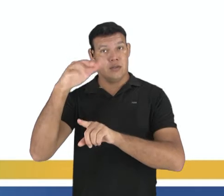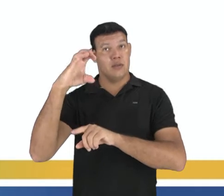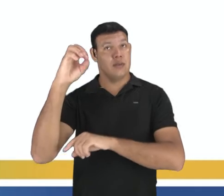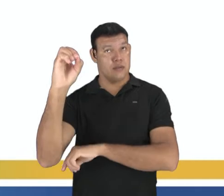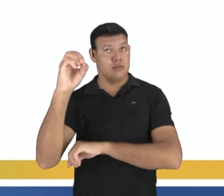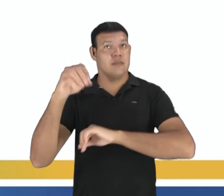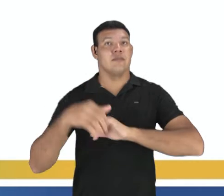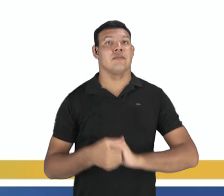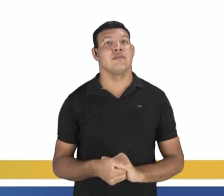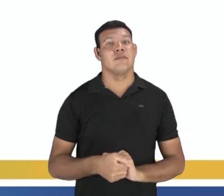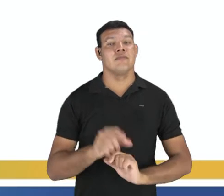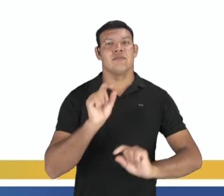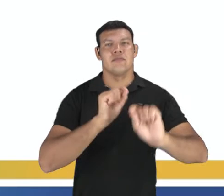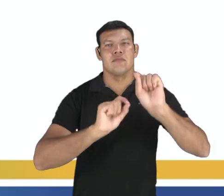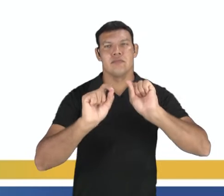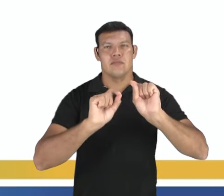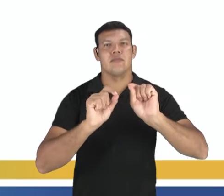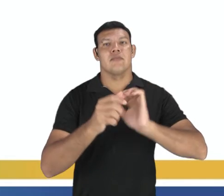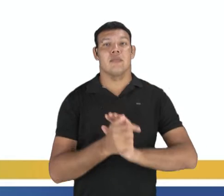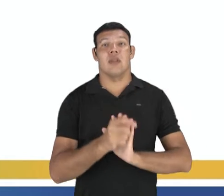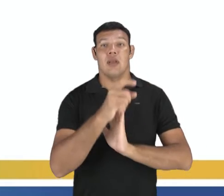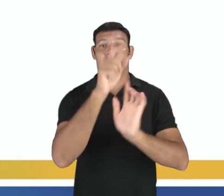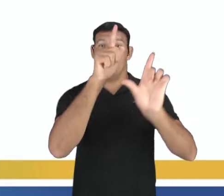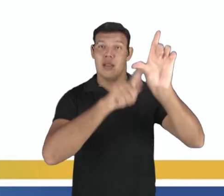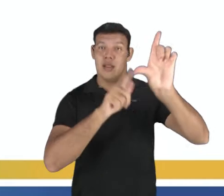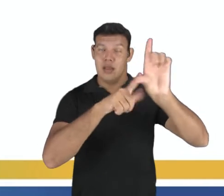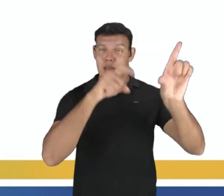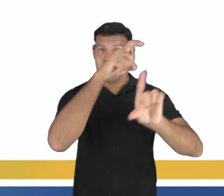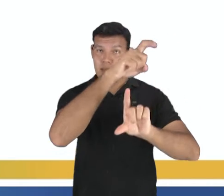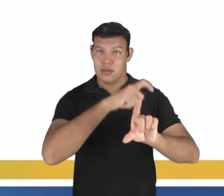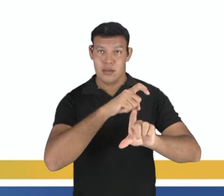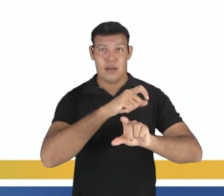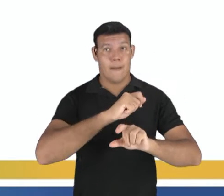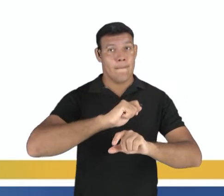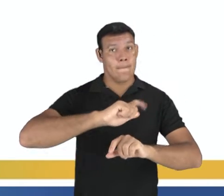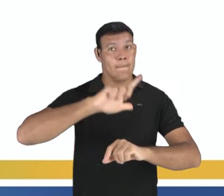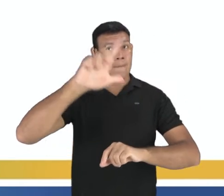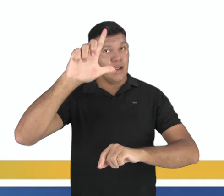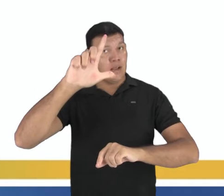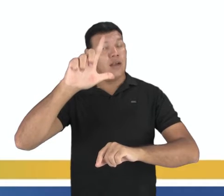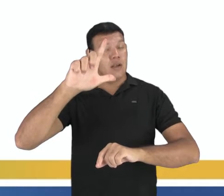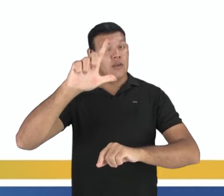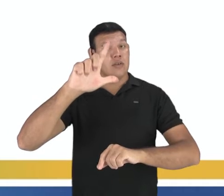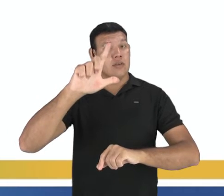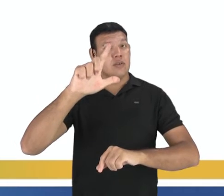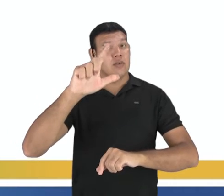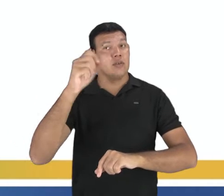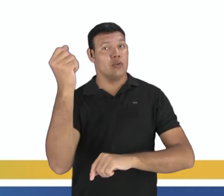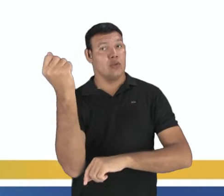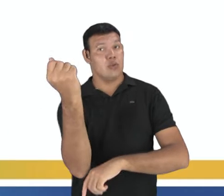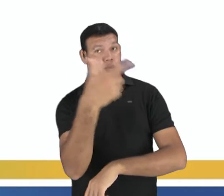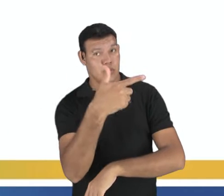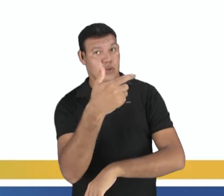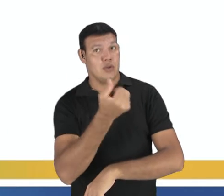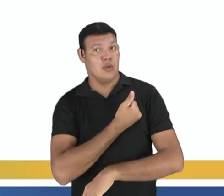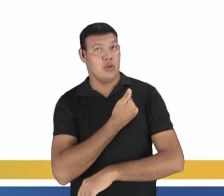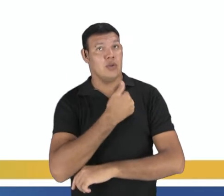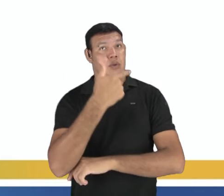Isso implica dizer que o meu x é maior que menos 2, certo?